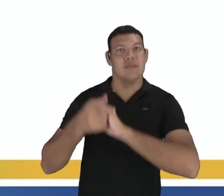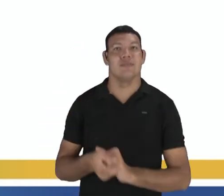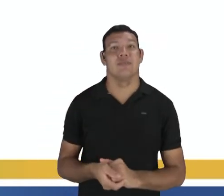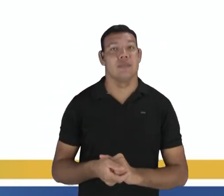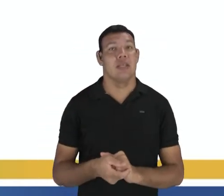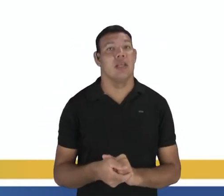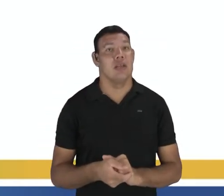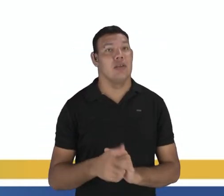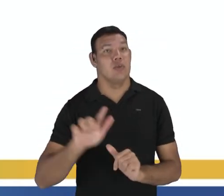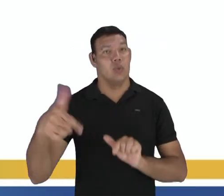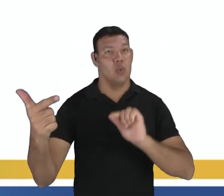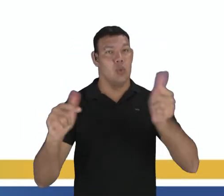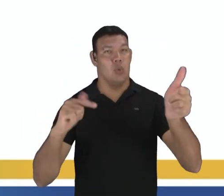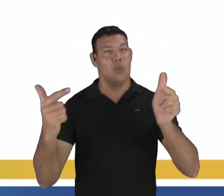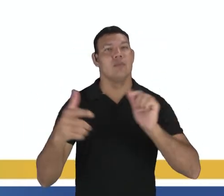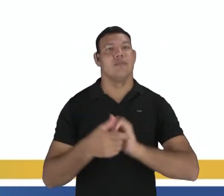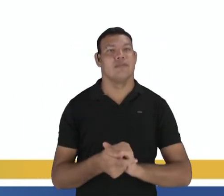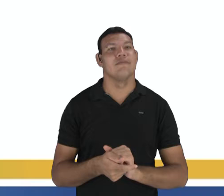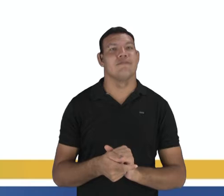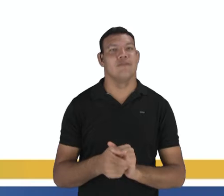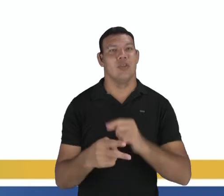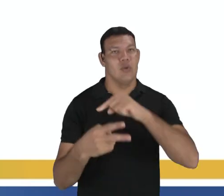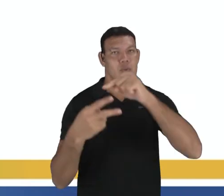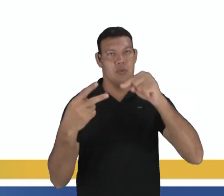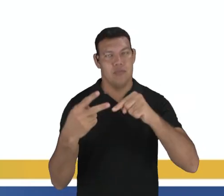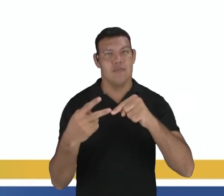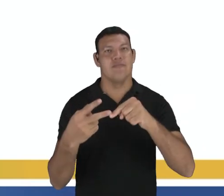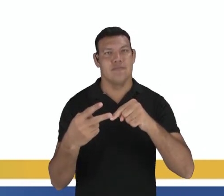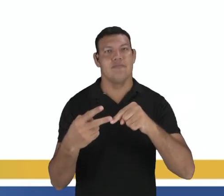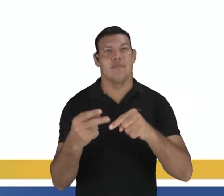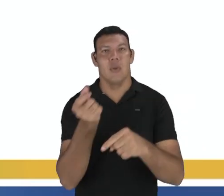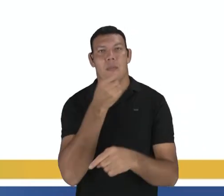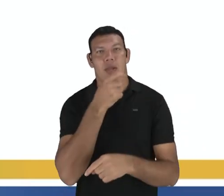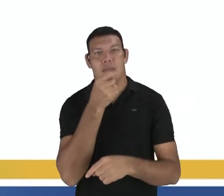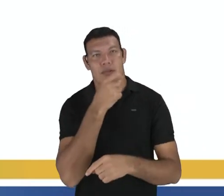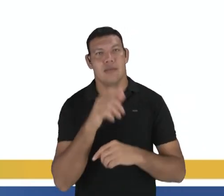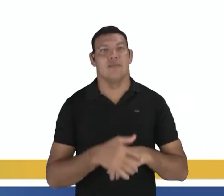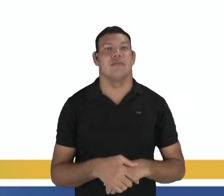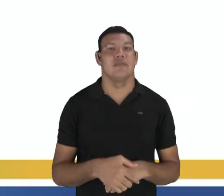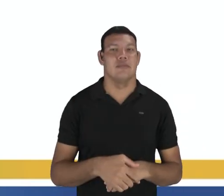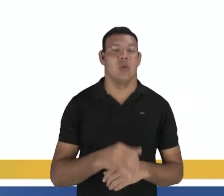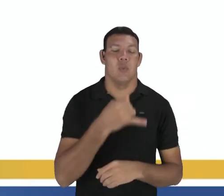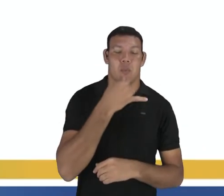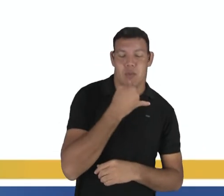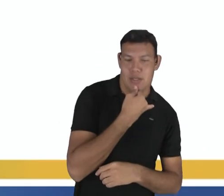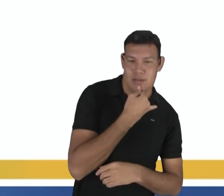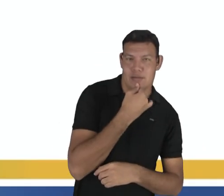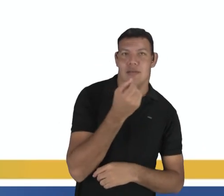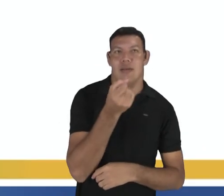não consegue fazer rir. O cômico é o que verdadeiramente trágico para